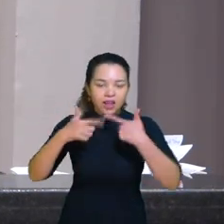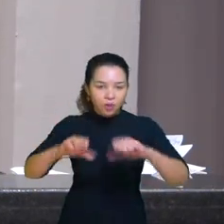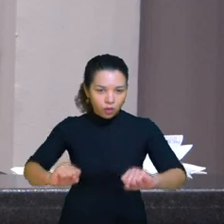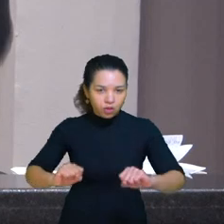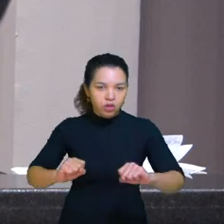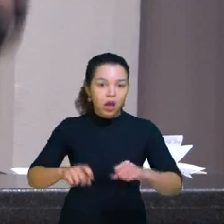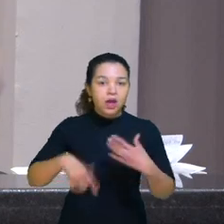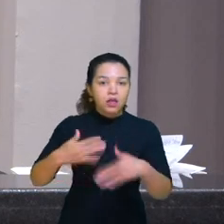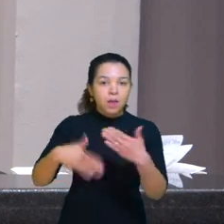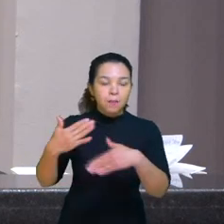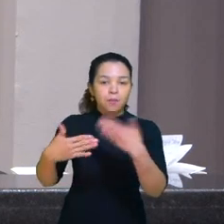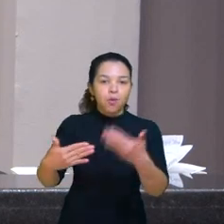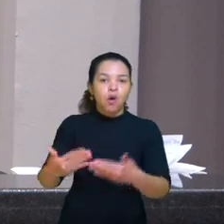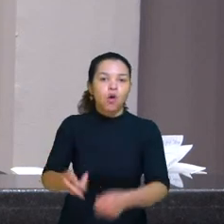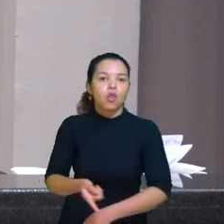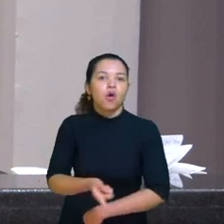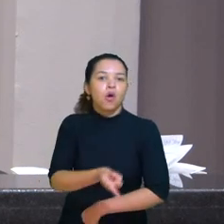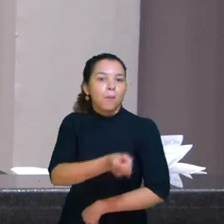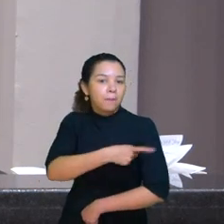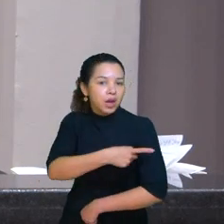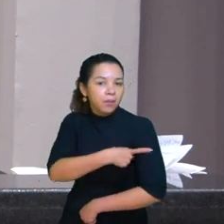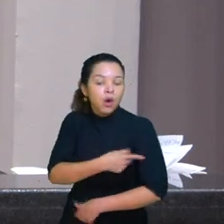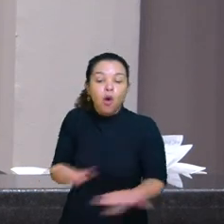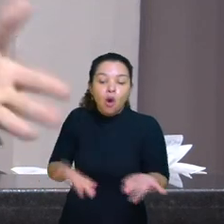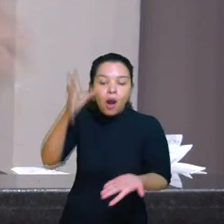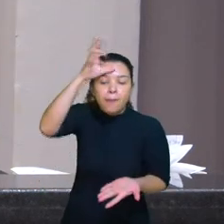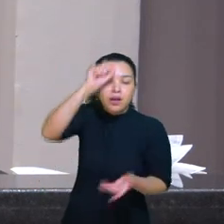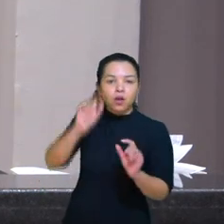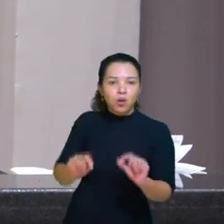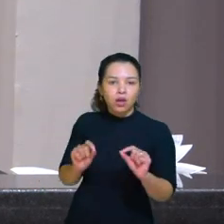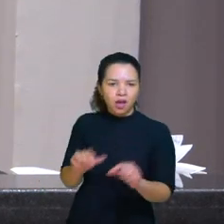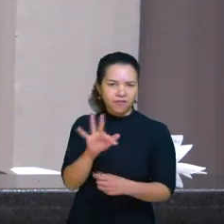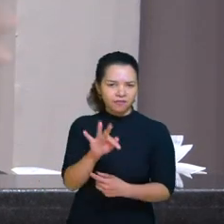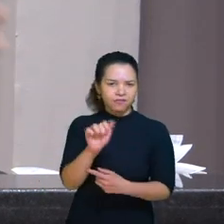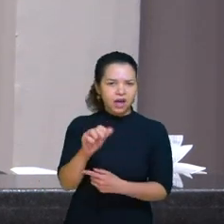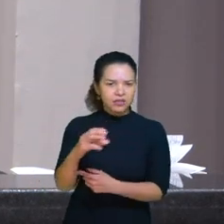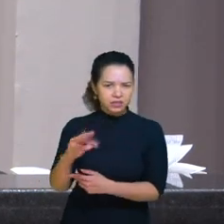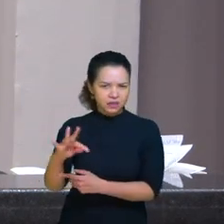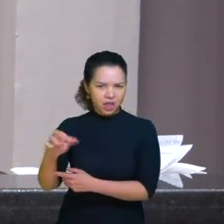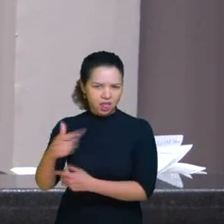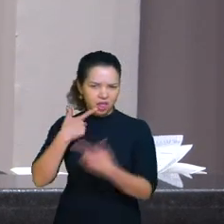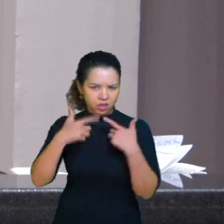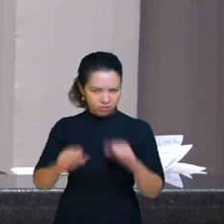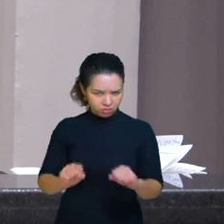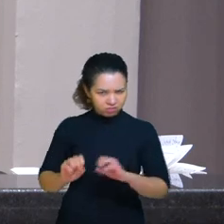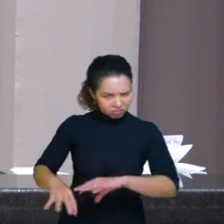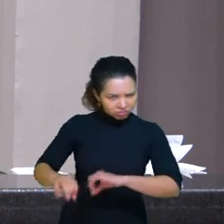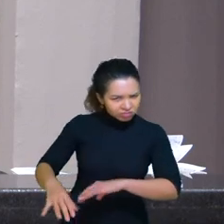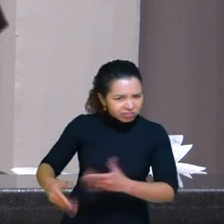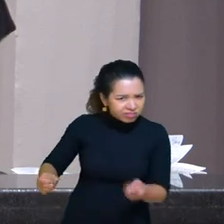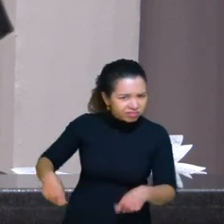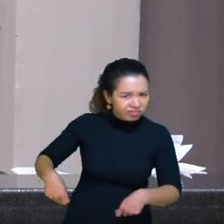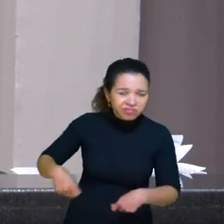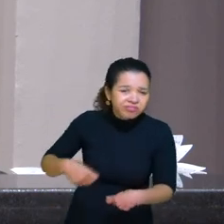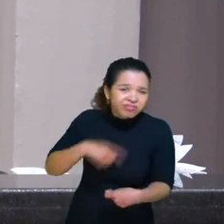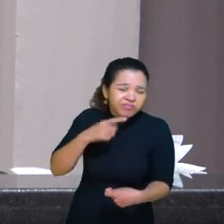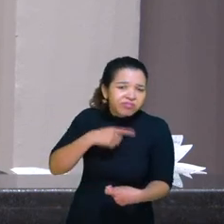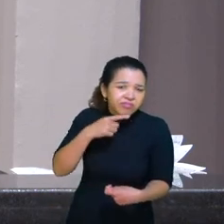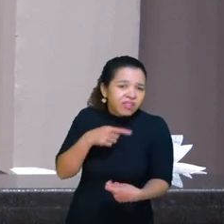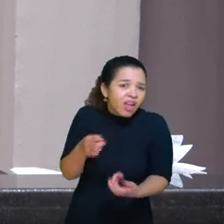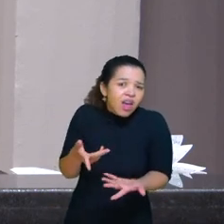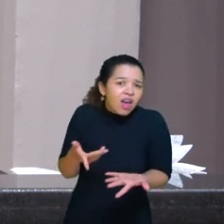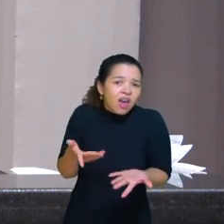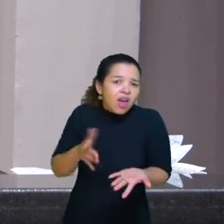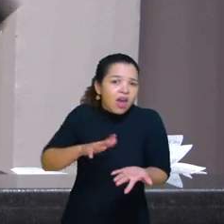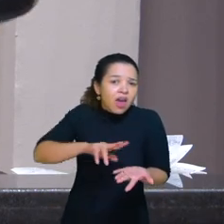ensino fundamental E aí crianças o que é que nós vamos aprender hoje nós vamos aprender a faceta linguística não tem condição quer dizer o sujeito não faz